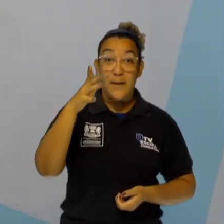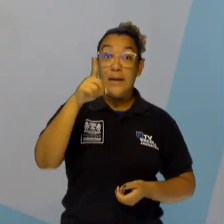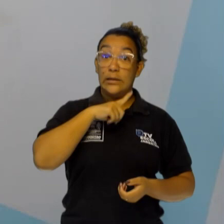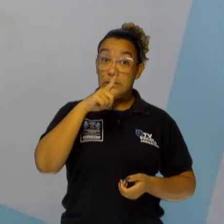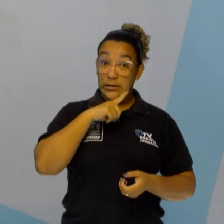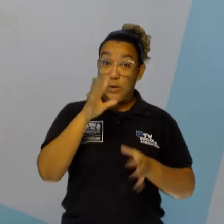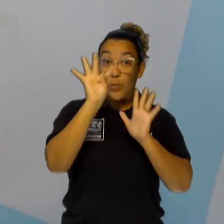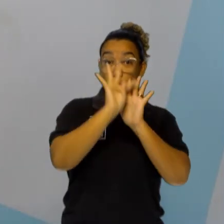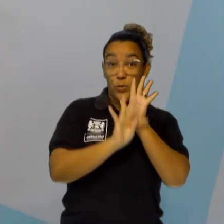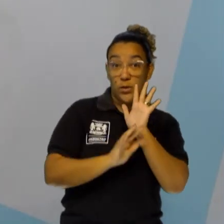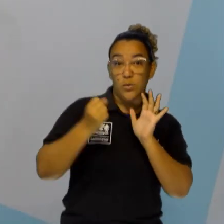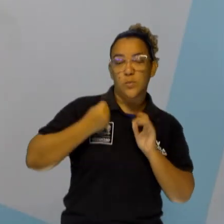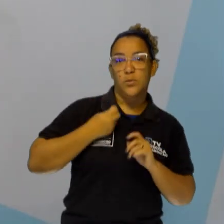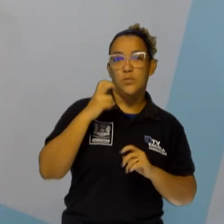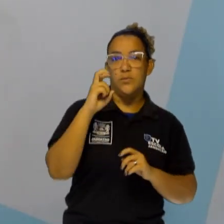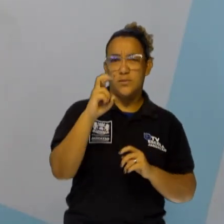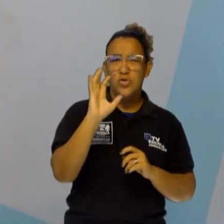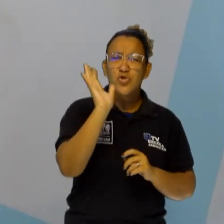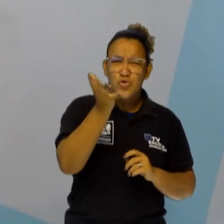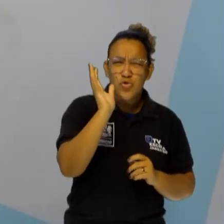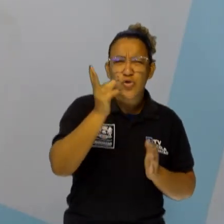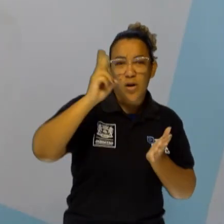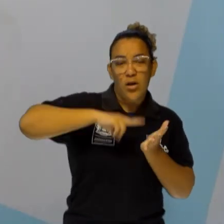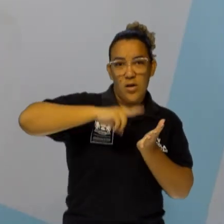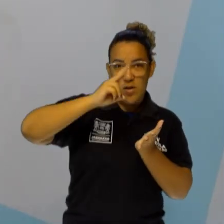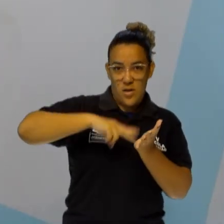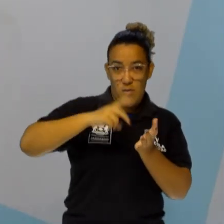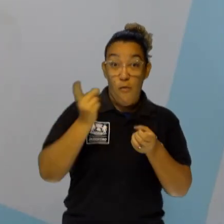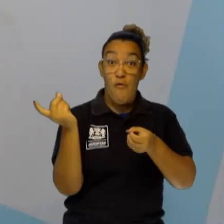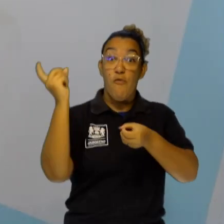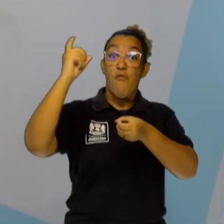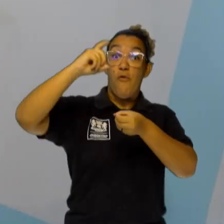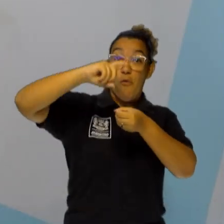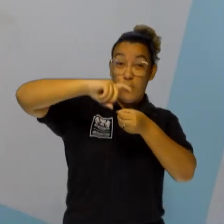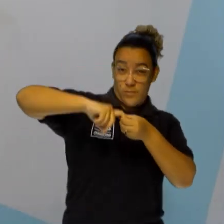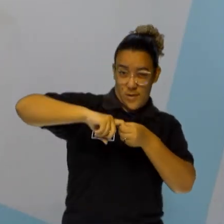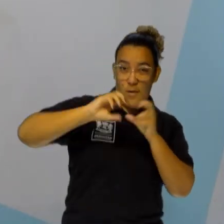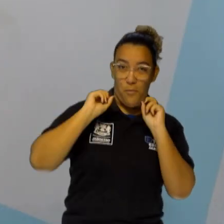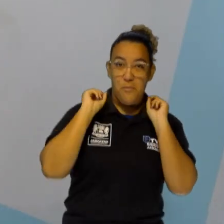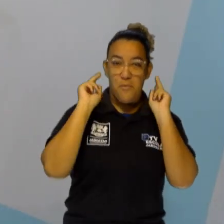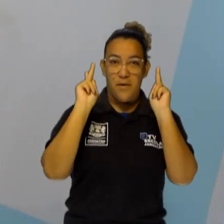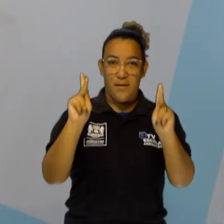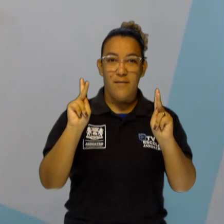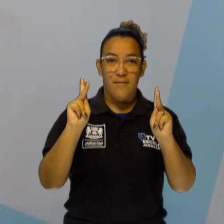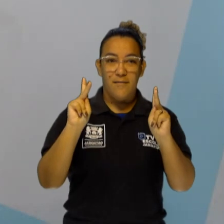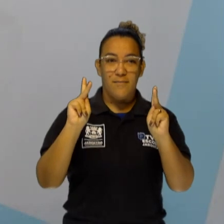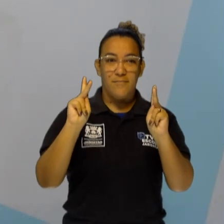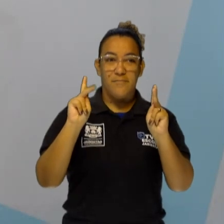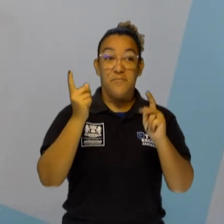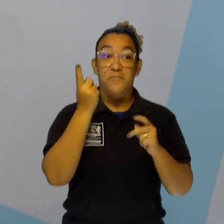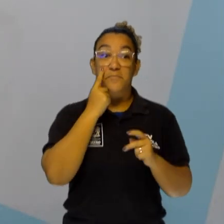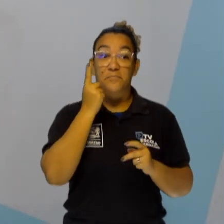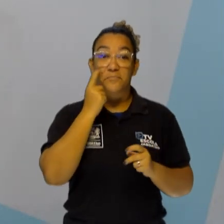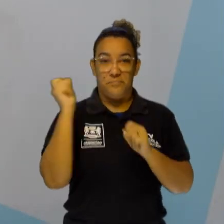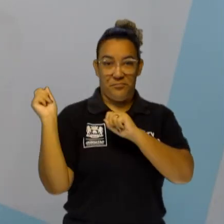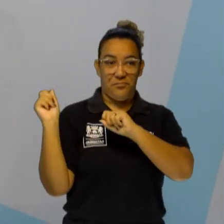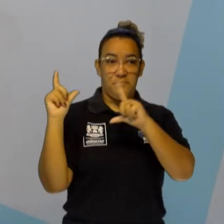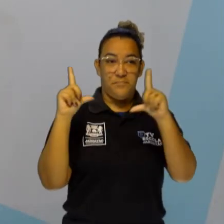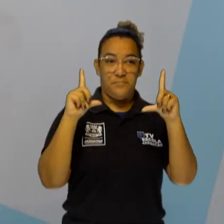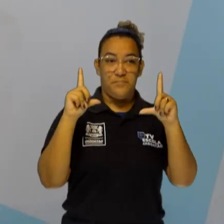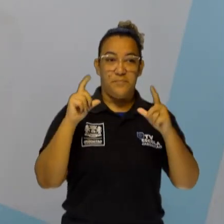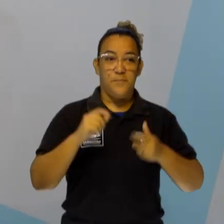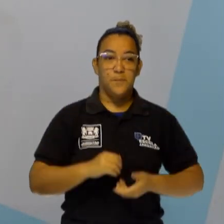5. E nós já lemos em outra oportunidade, então vamos voltar se for preciso, ok? Vou avançar aqui para a questão. Olha só, a